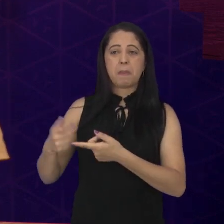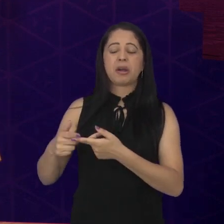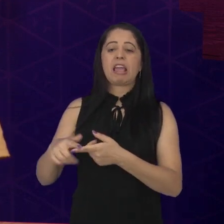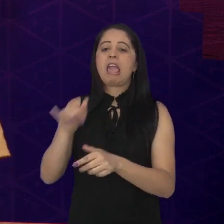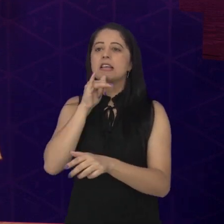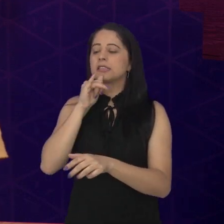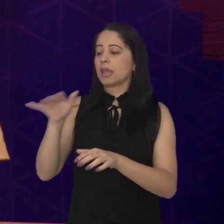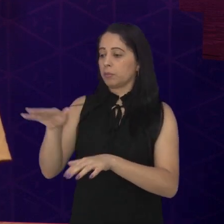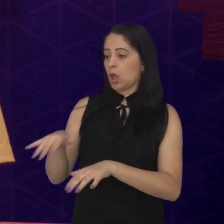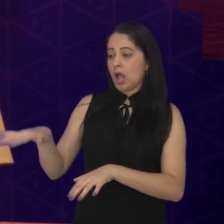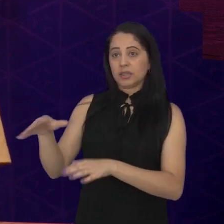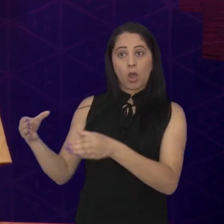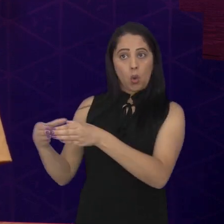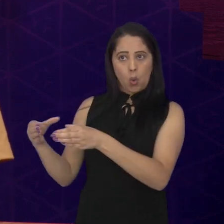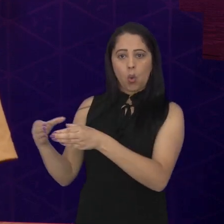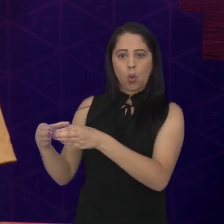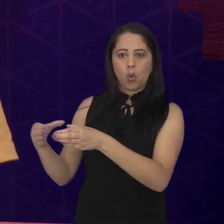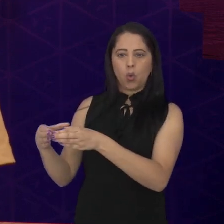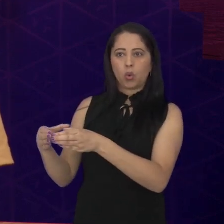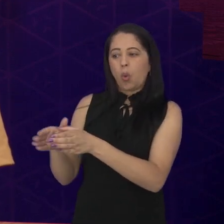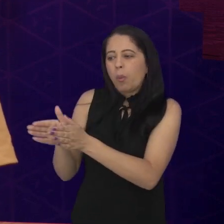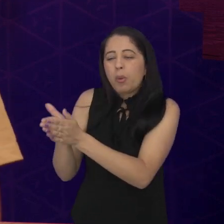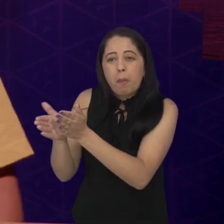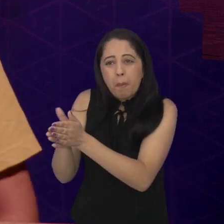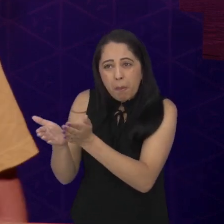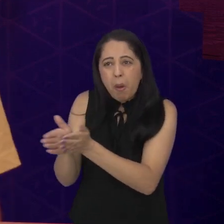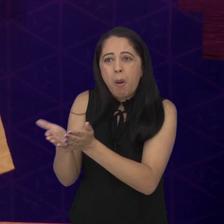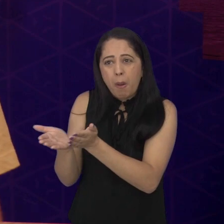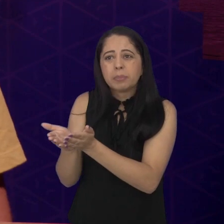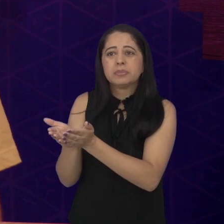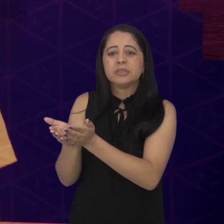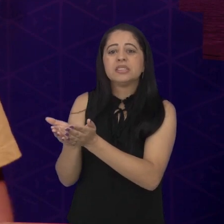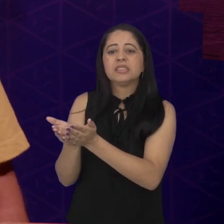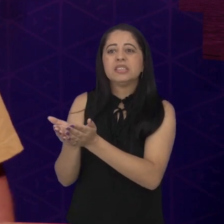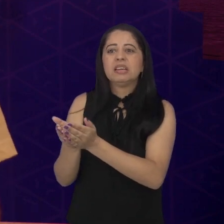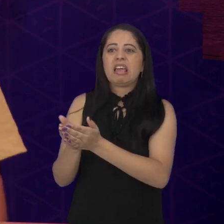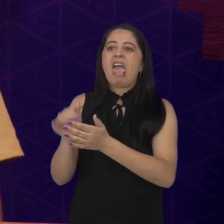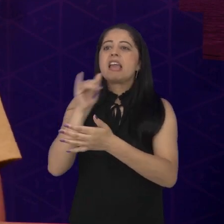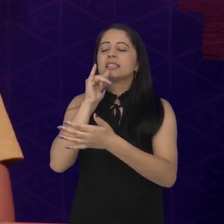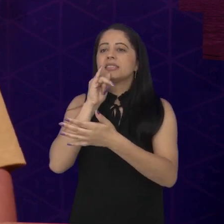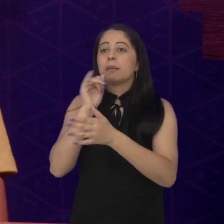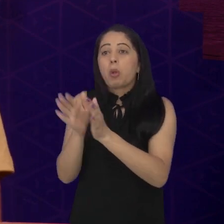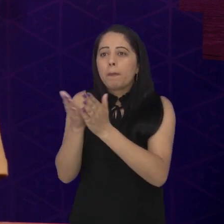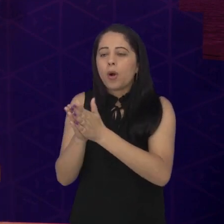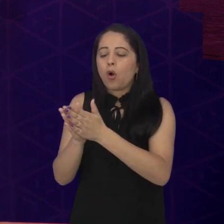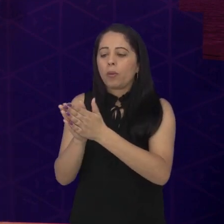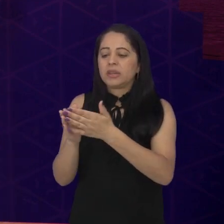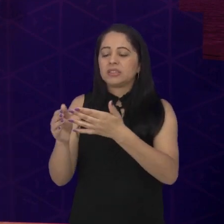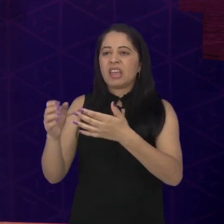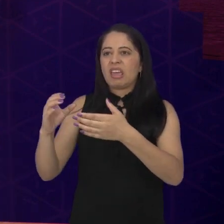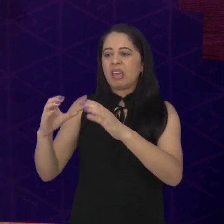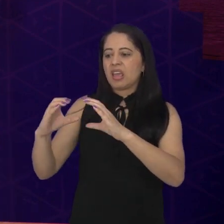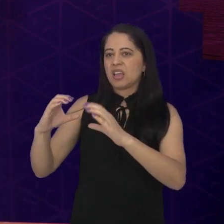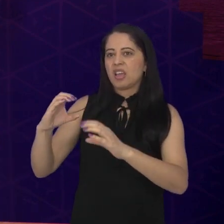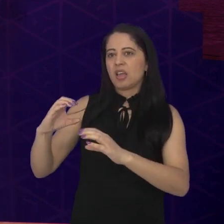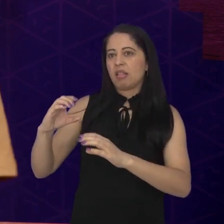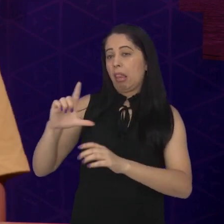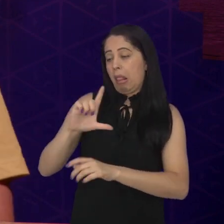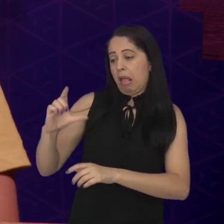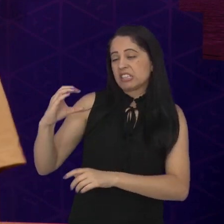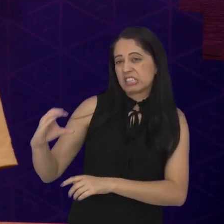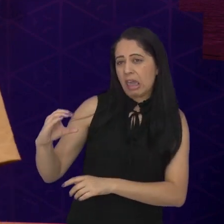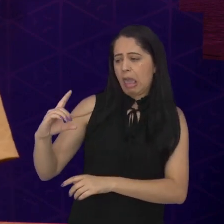tipo, tem uma galera das classes mais baixas, tal, classe C, D,